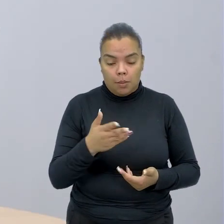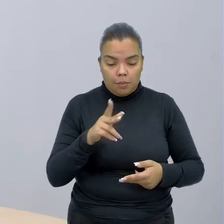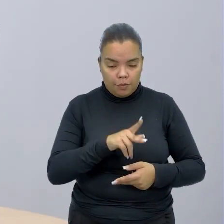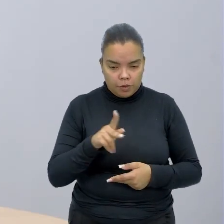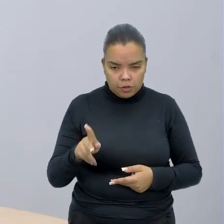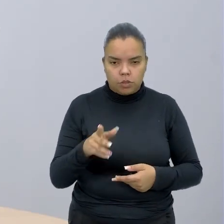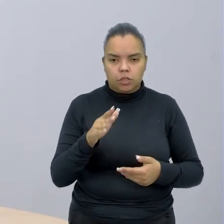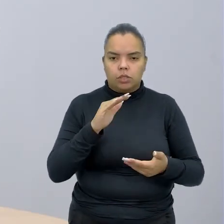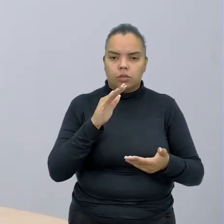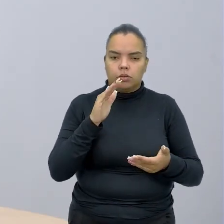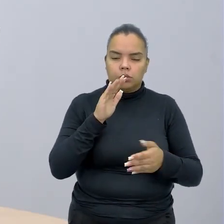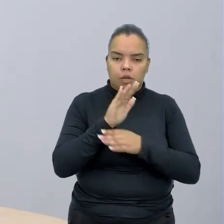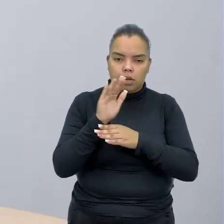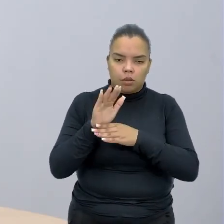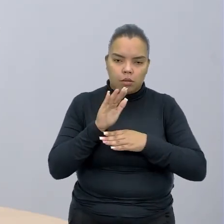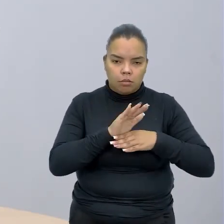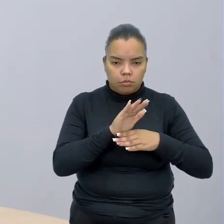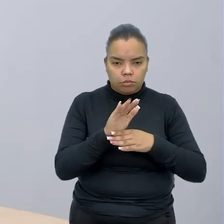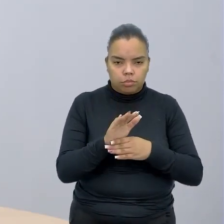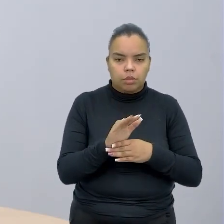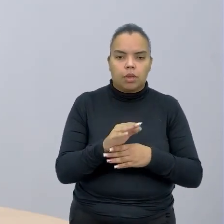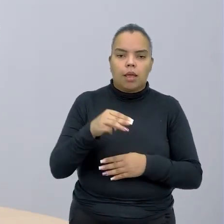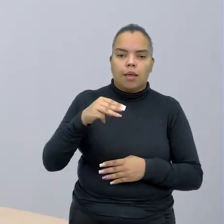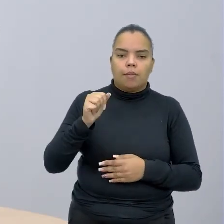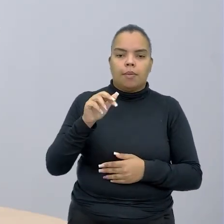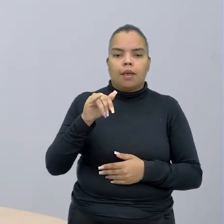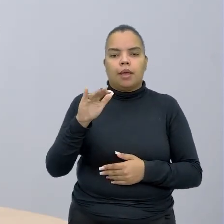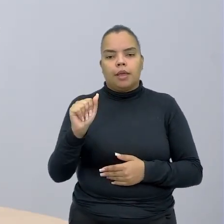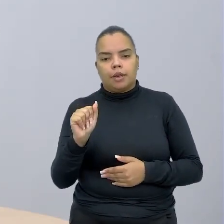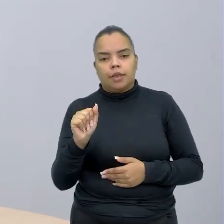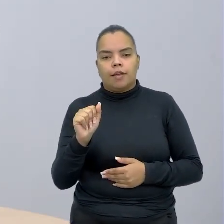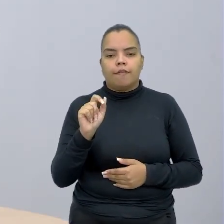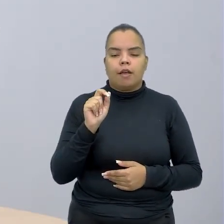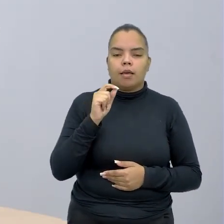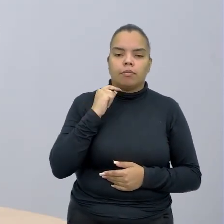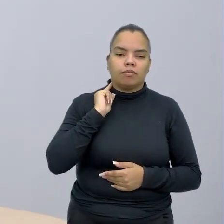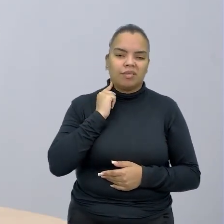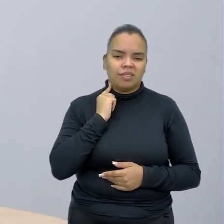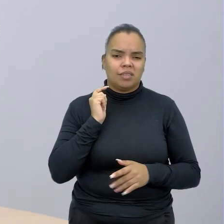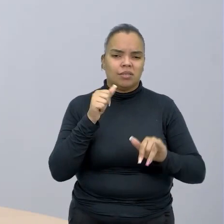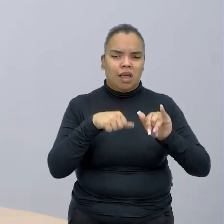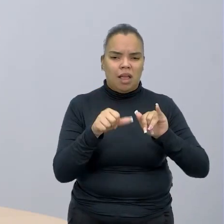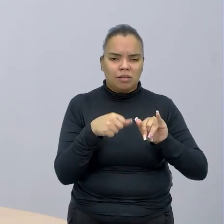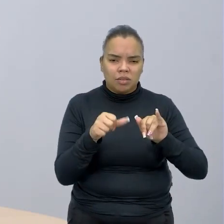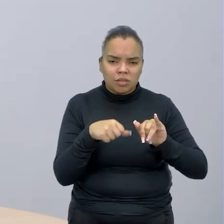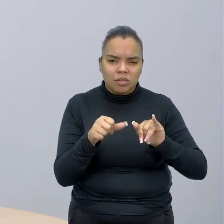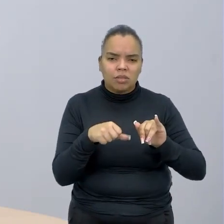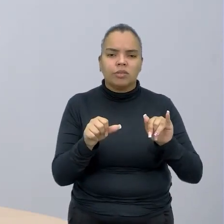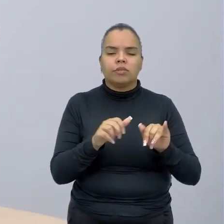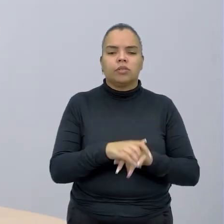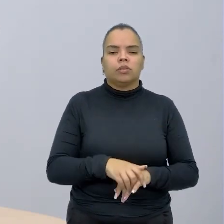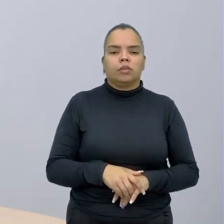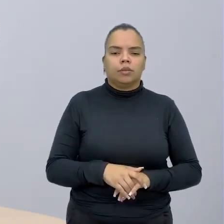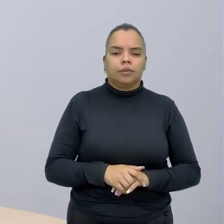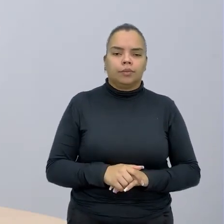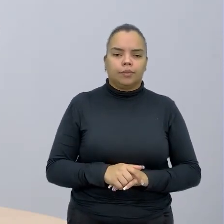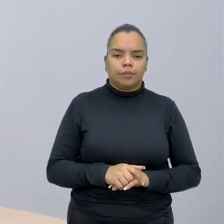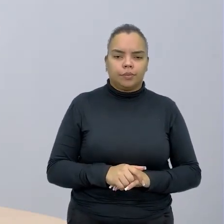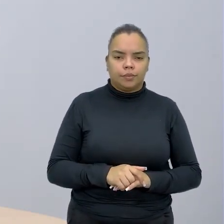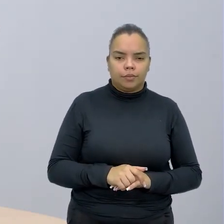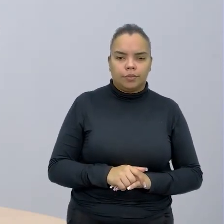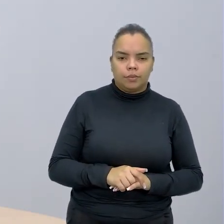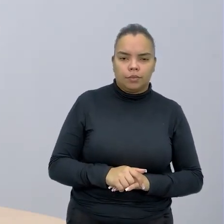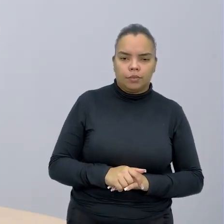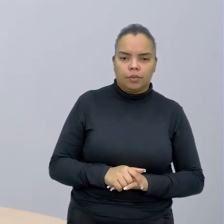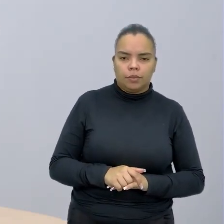muito aqui no chat. A Maria Sueli fala resíduos radioativos, a Roselaine fala contaminação através de resíduos radioativos. A Verônica